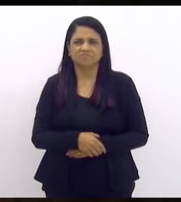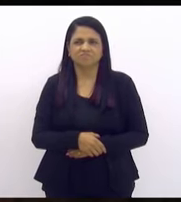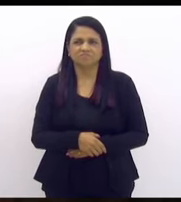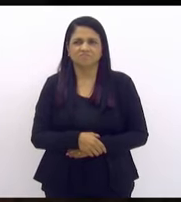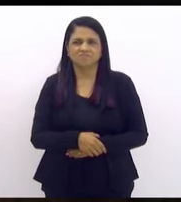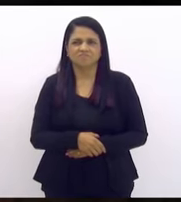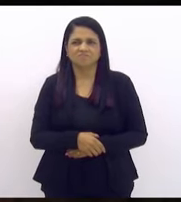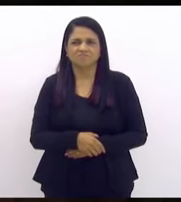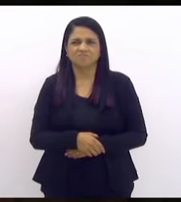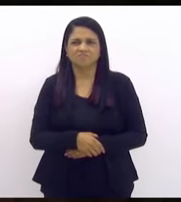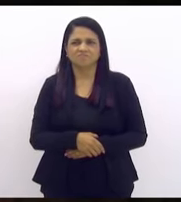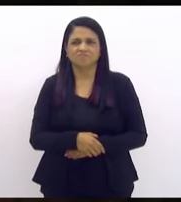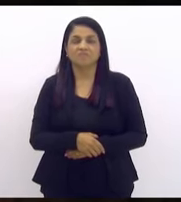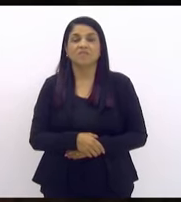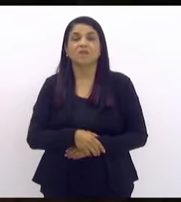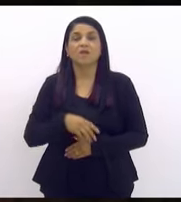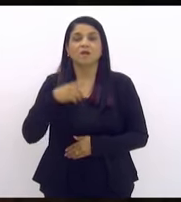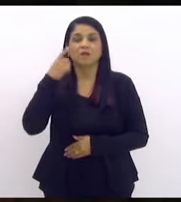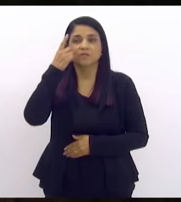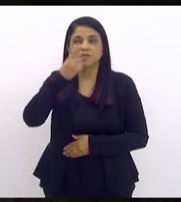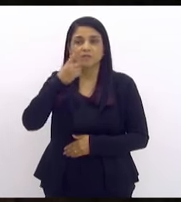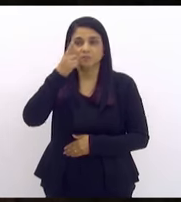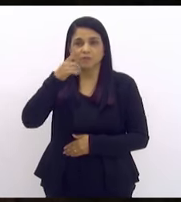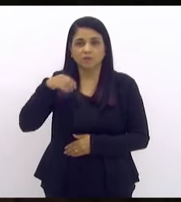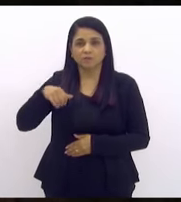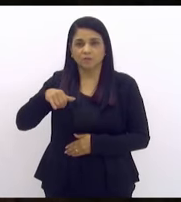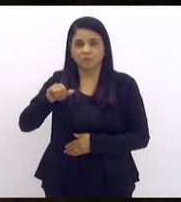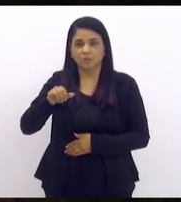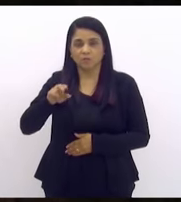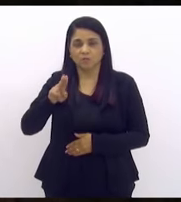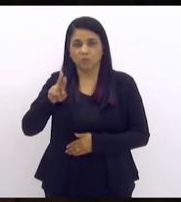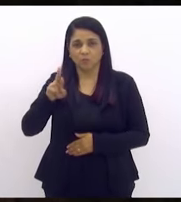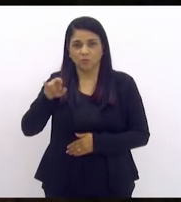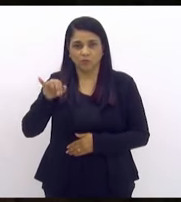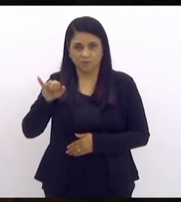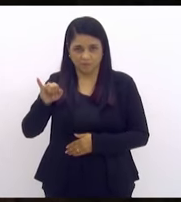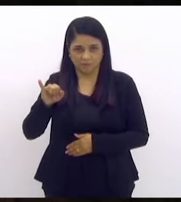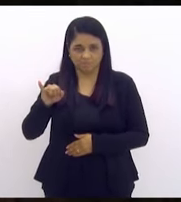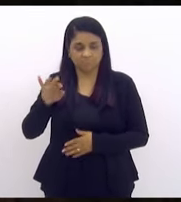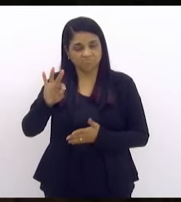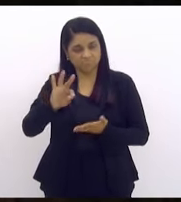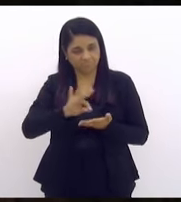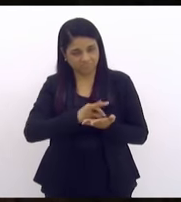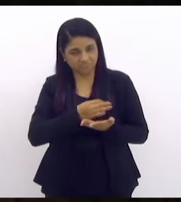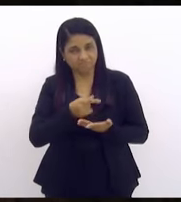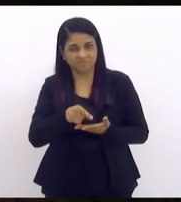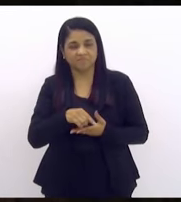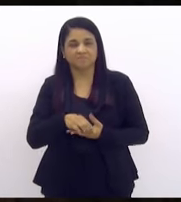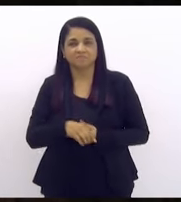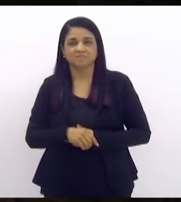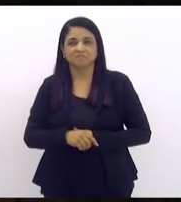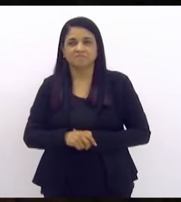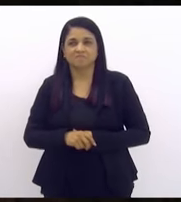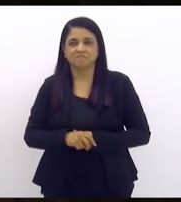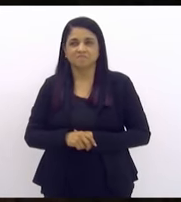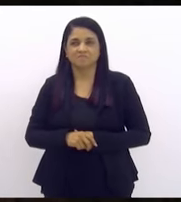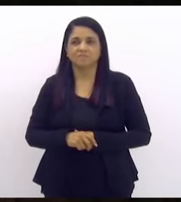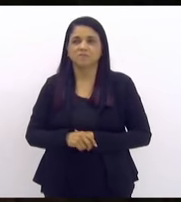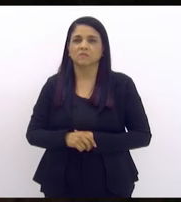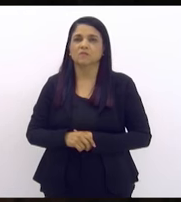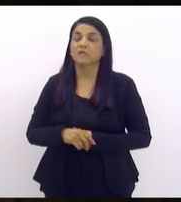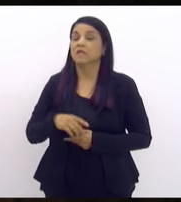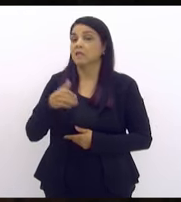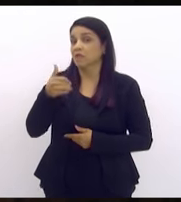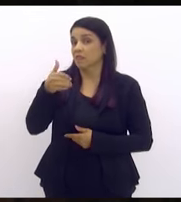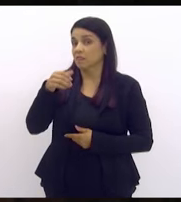Bom, o deputado Yuri acabou de se inscrever aqui ainda. É, Vossa Excelência dispõe de